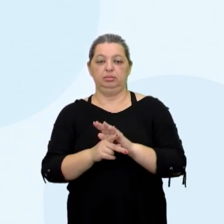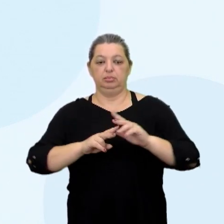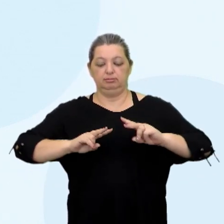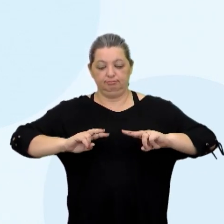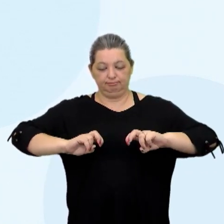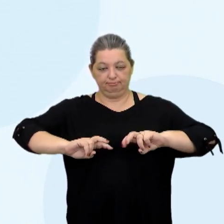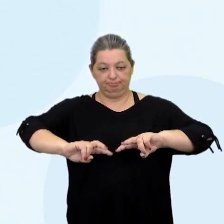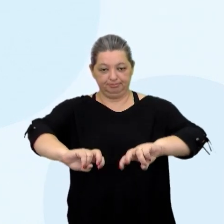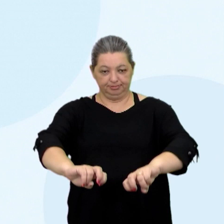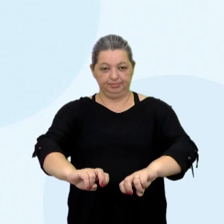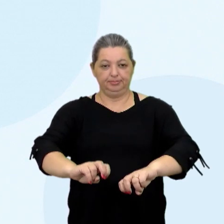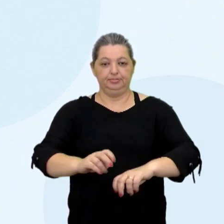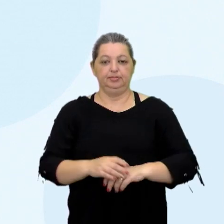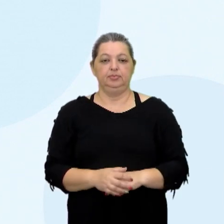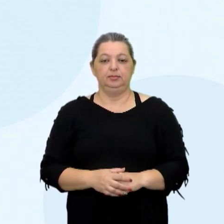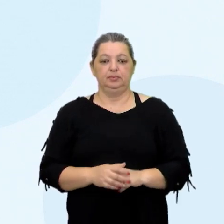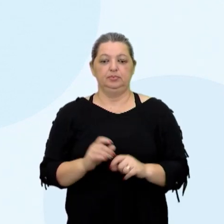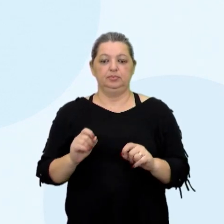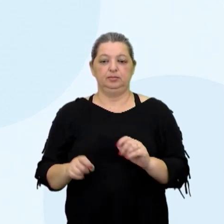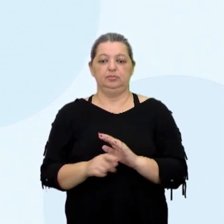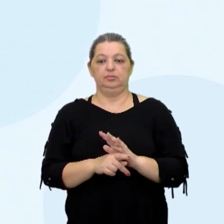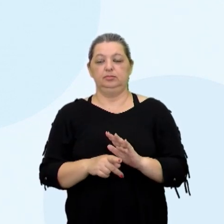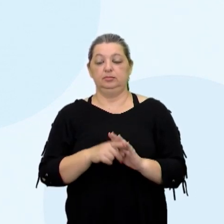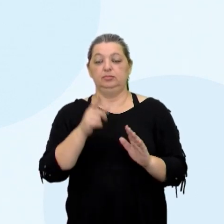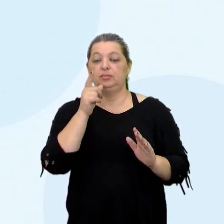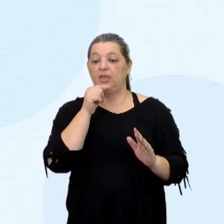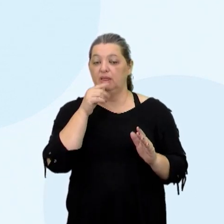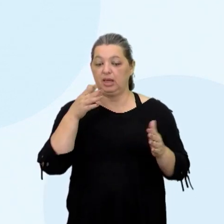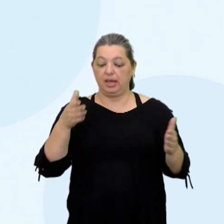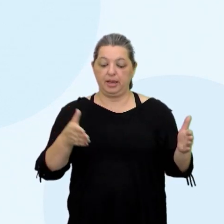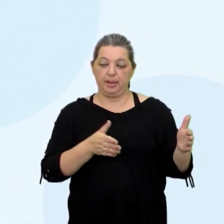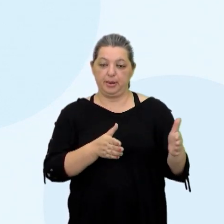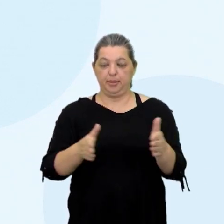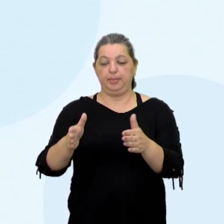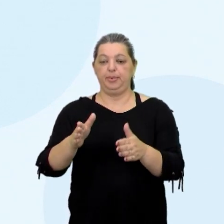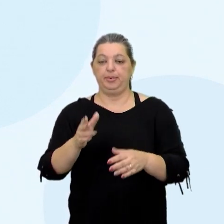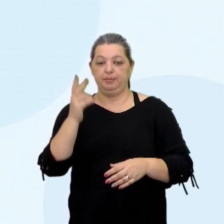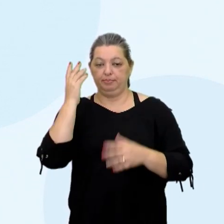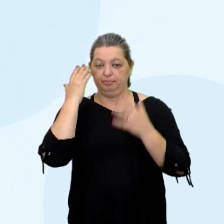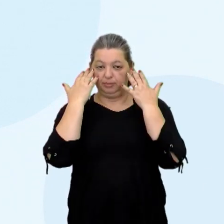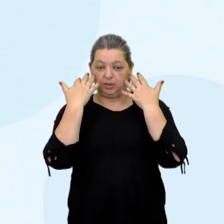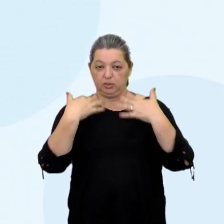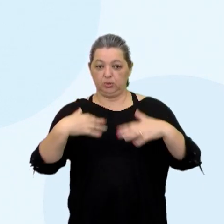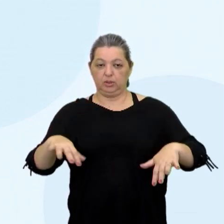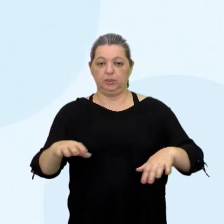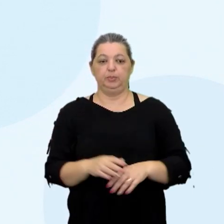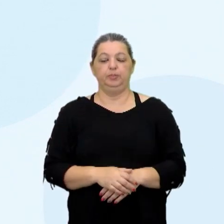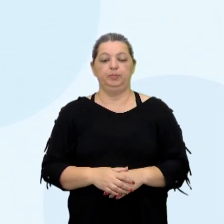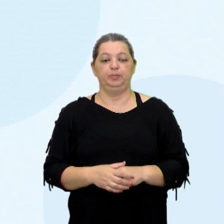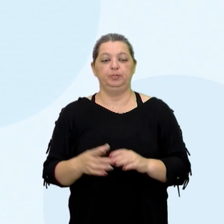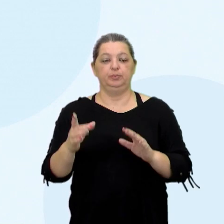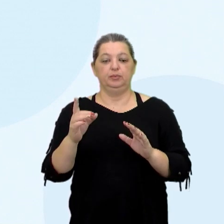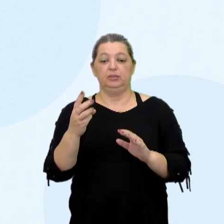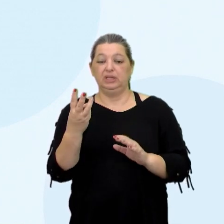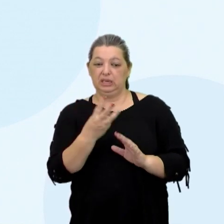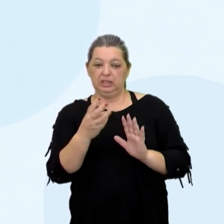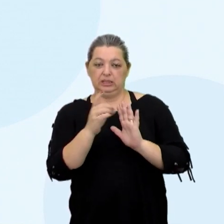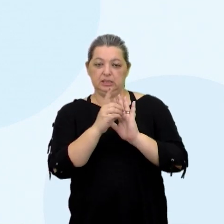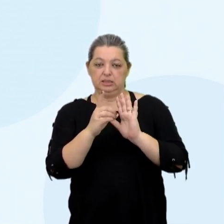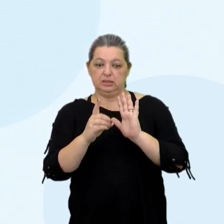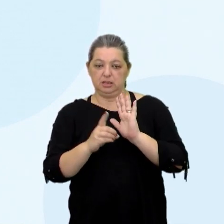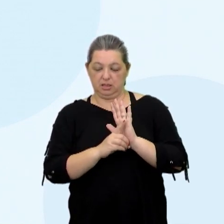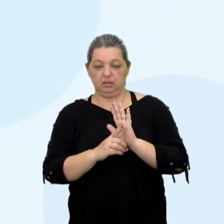excessiva dos aquíferos e da drenagem dos corpos d'água naturais. Nas últimas 3 décadas, a extração de água foi